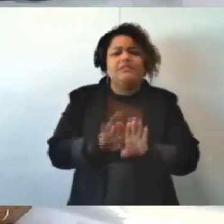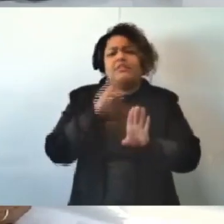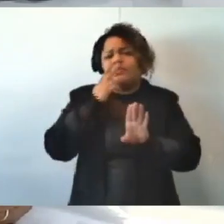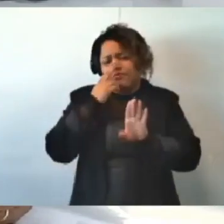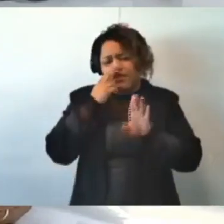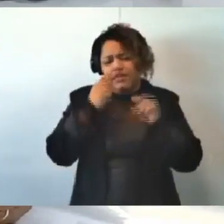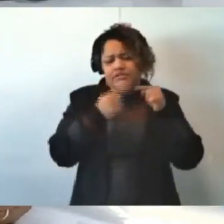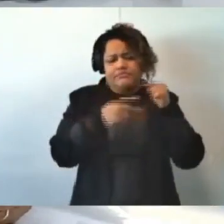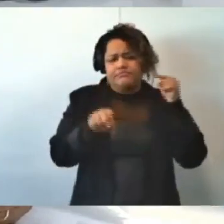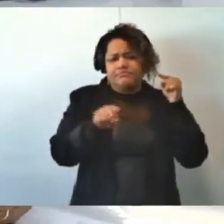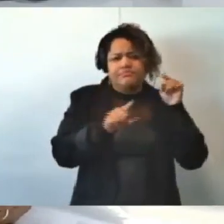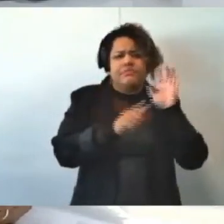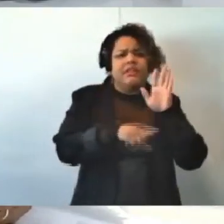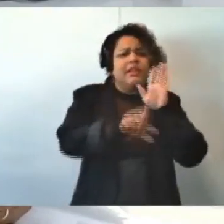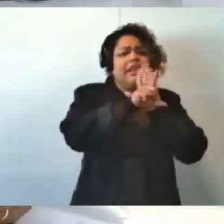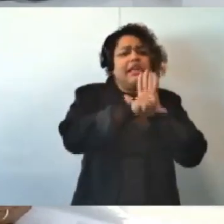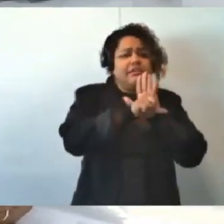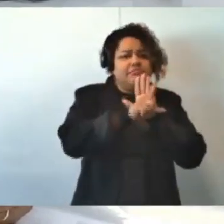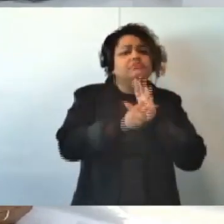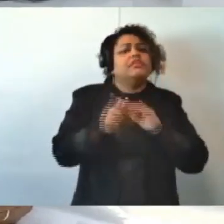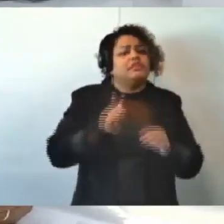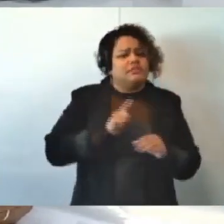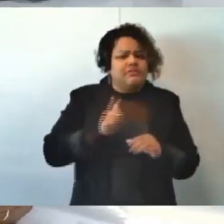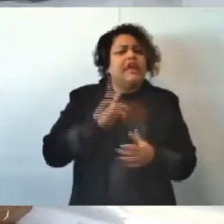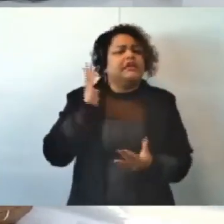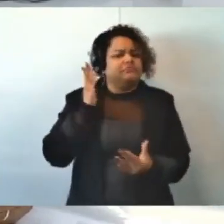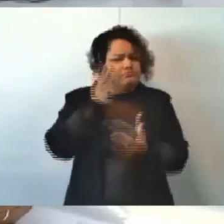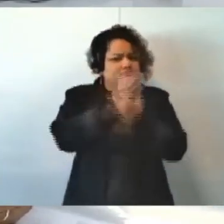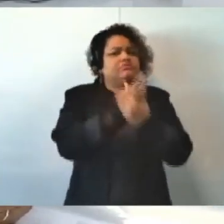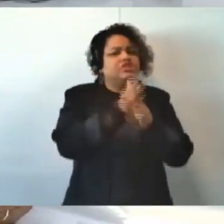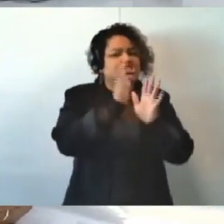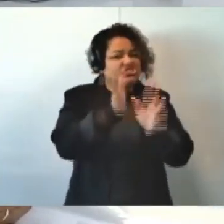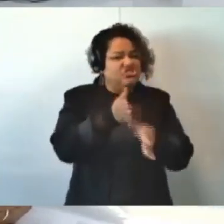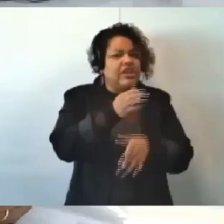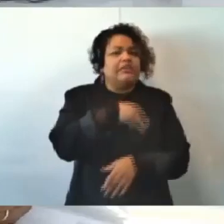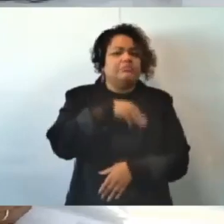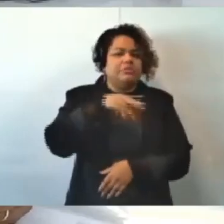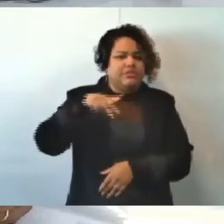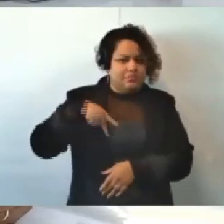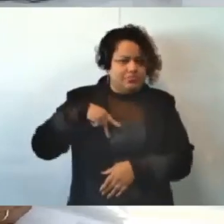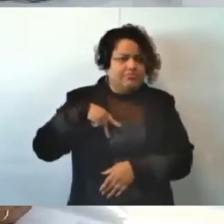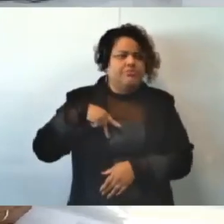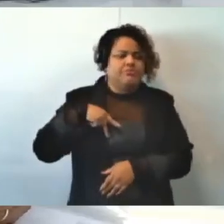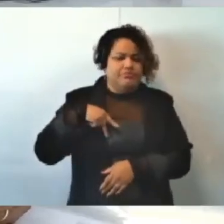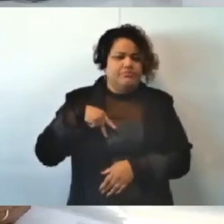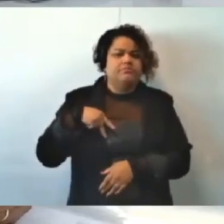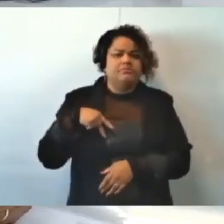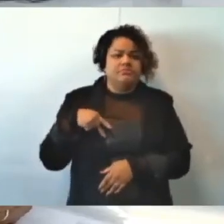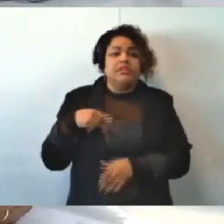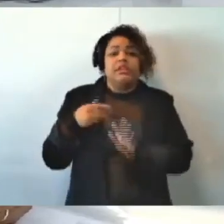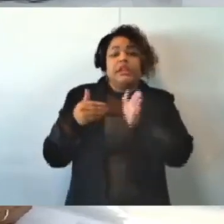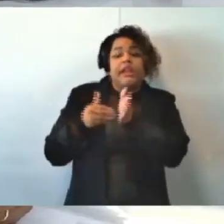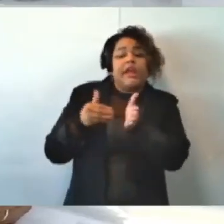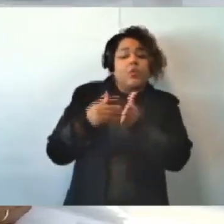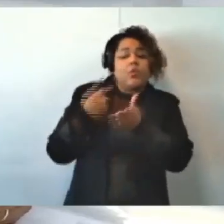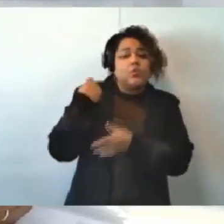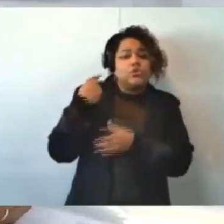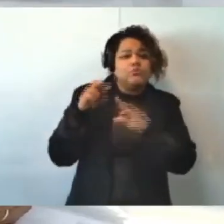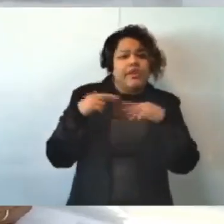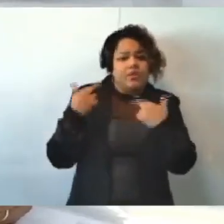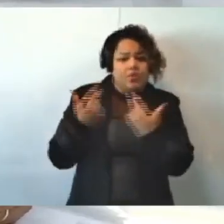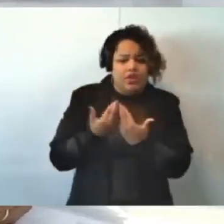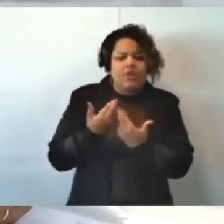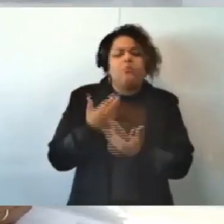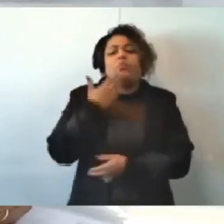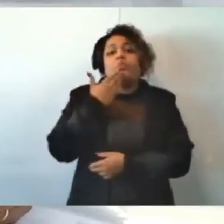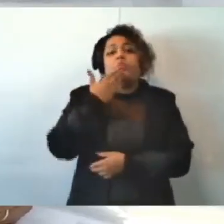ações pendentes no Ministério Público, na última reunião foi prometido que não haveria